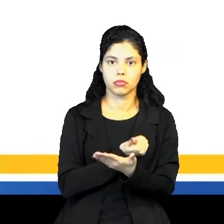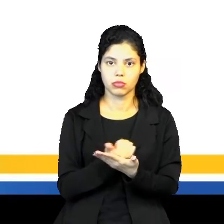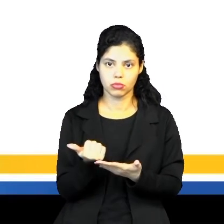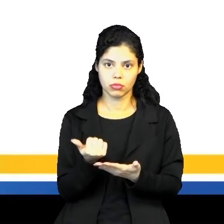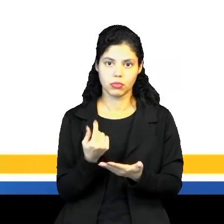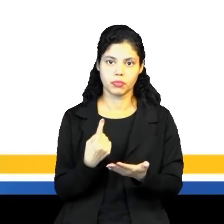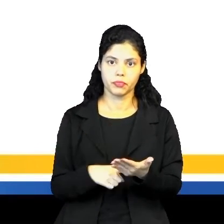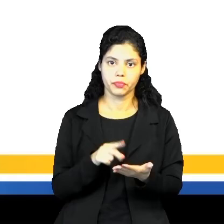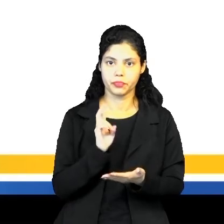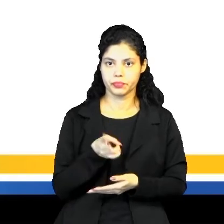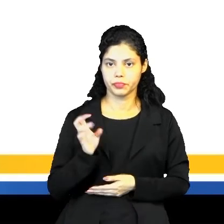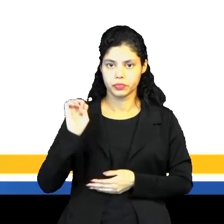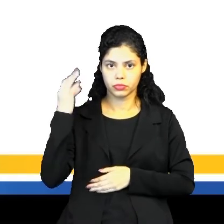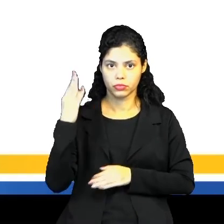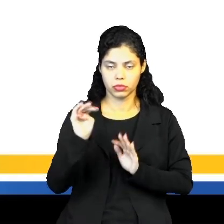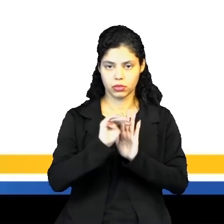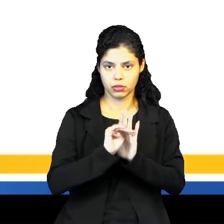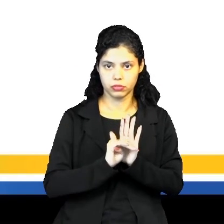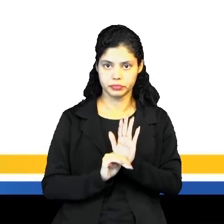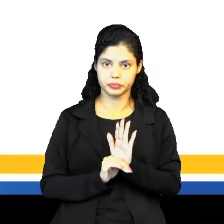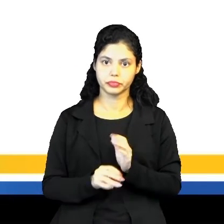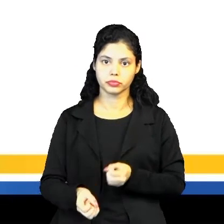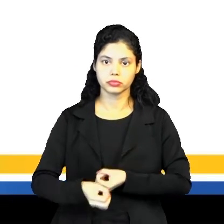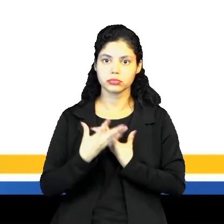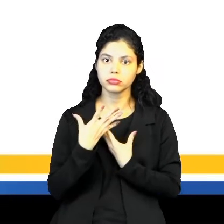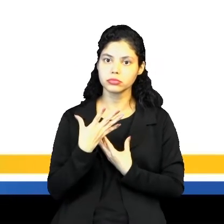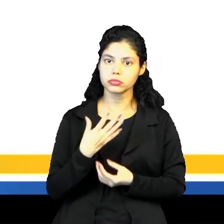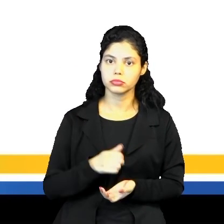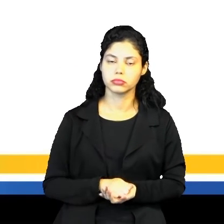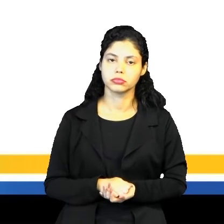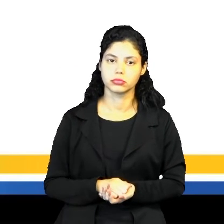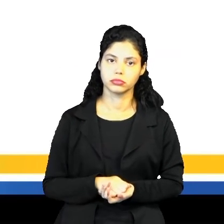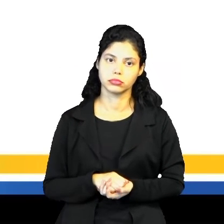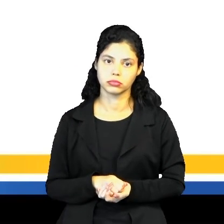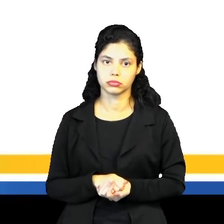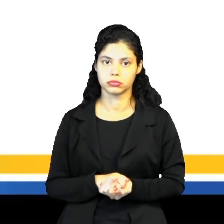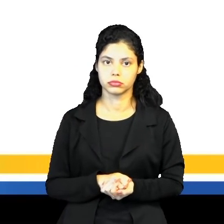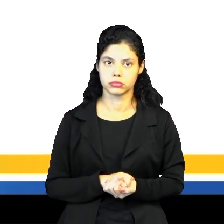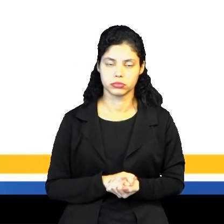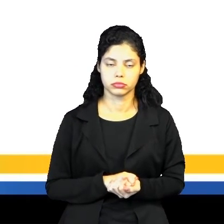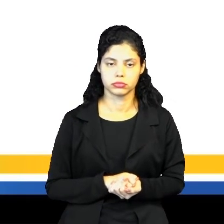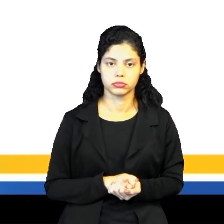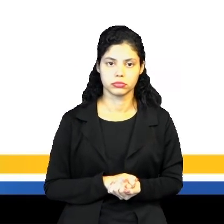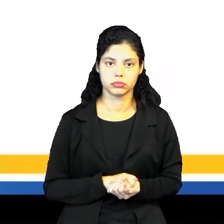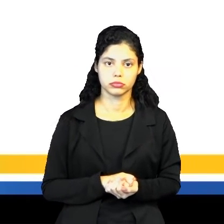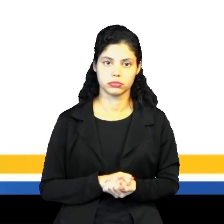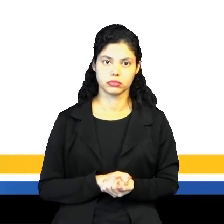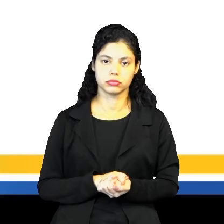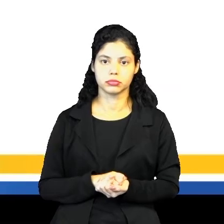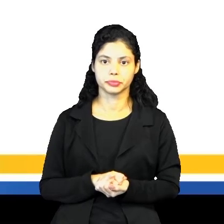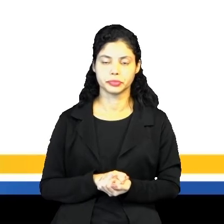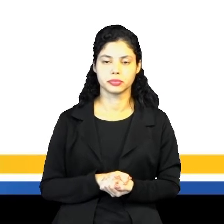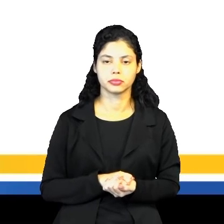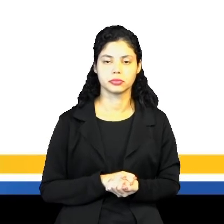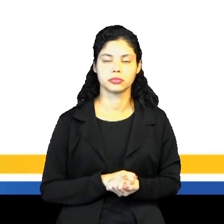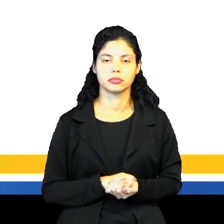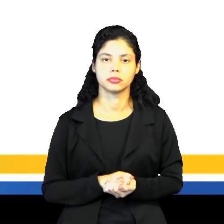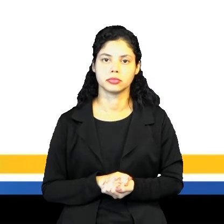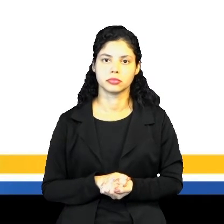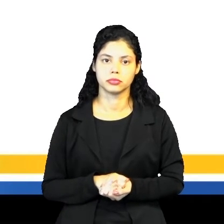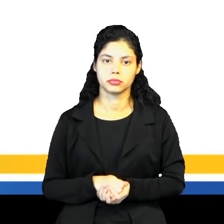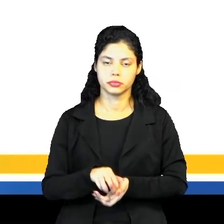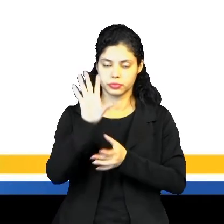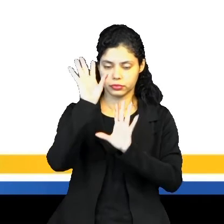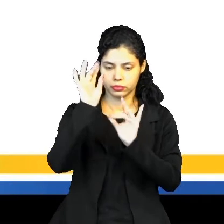para que essa ação ocorra, né? Então ele vai colocando uma série de fatos aí, né? E